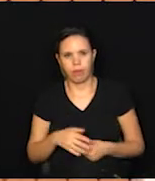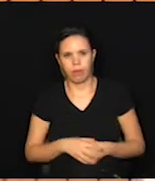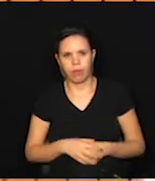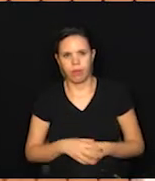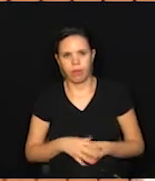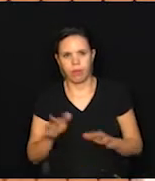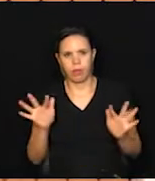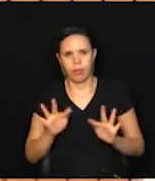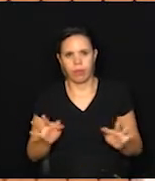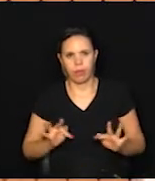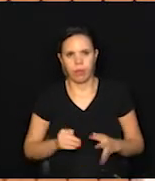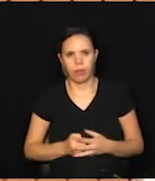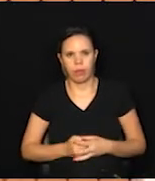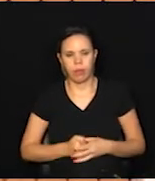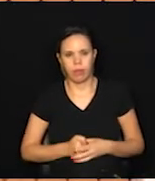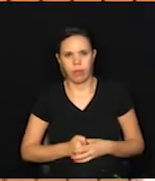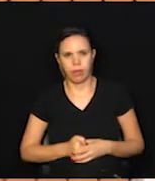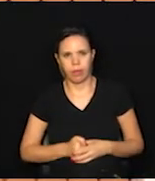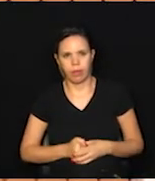muito feliz com toda